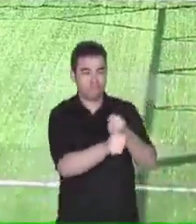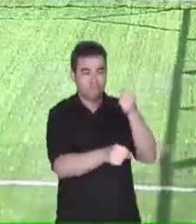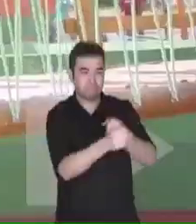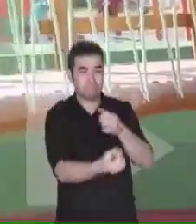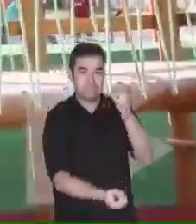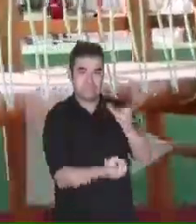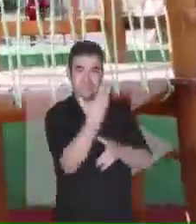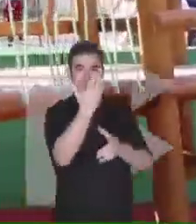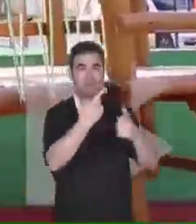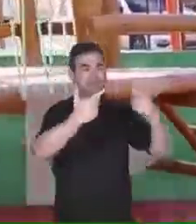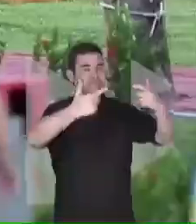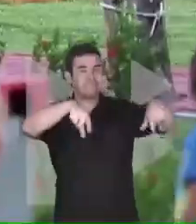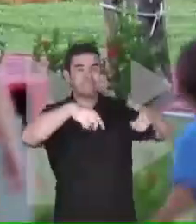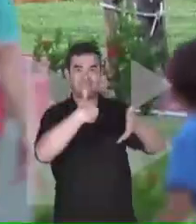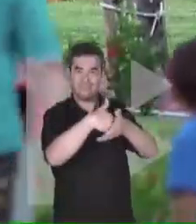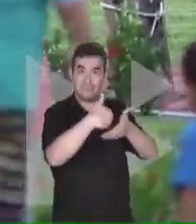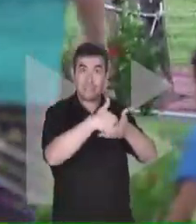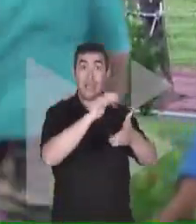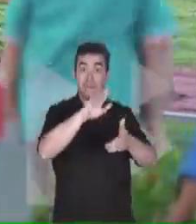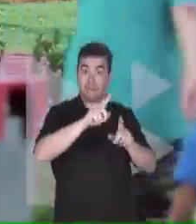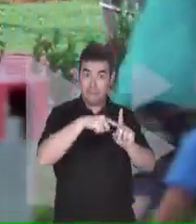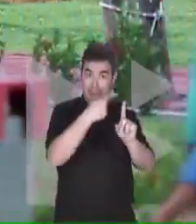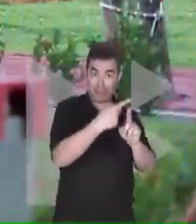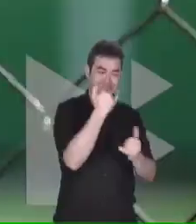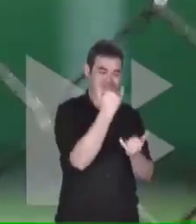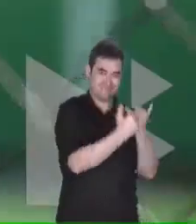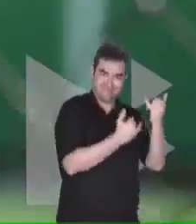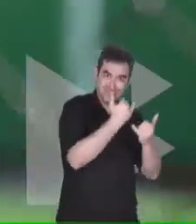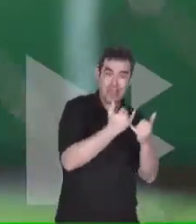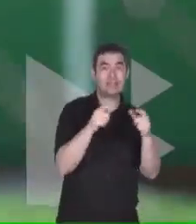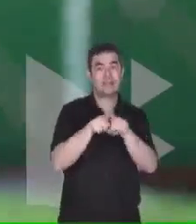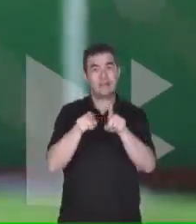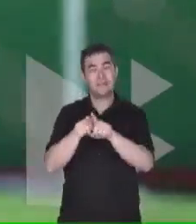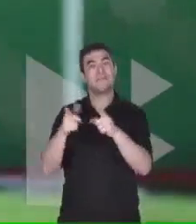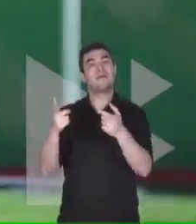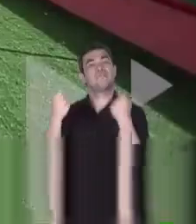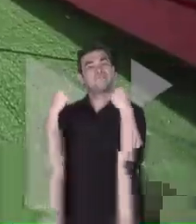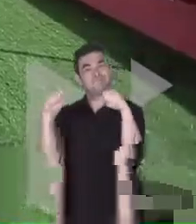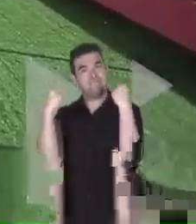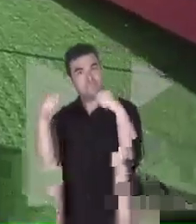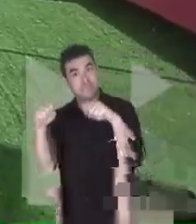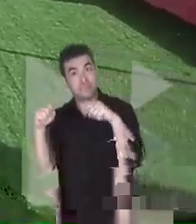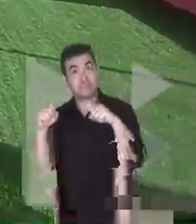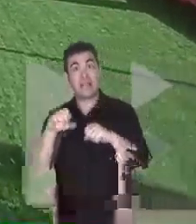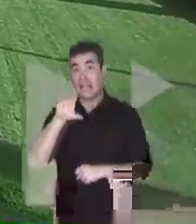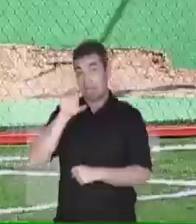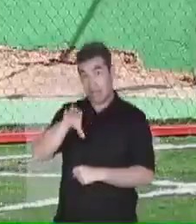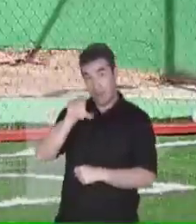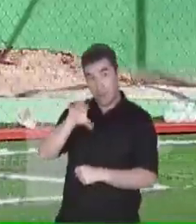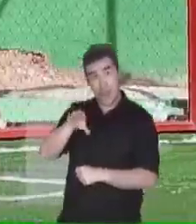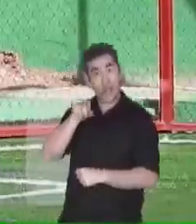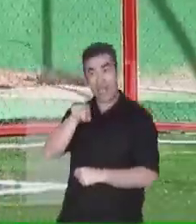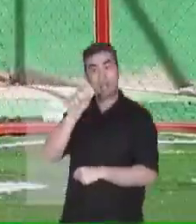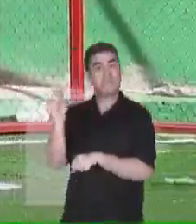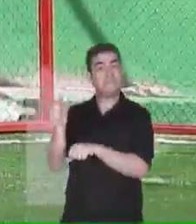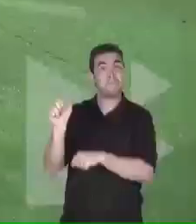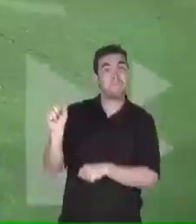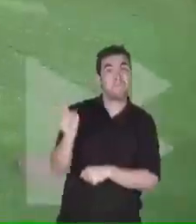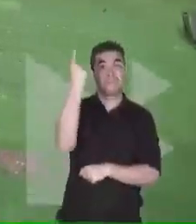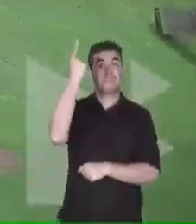serão acompanhadas de parques infantis e academias ao ar livre. Calcaia é pioneira no país inteiro com